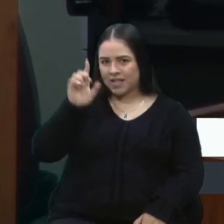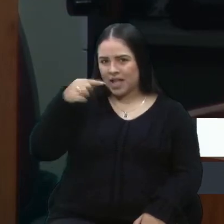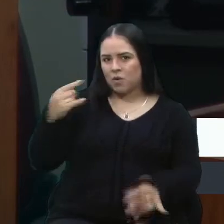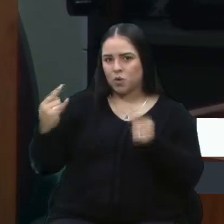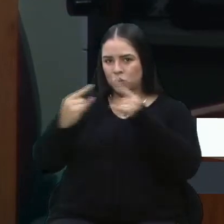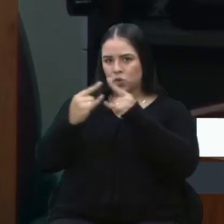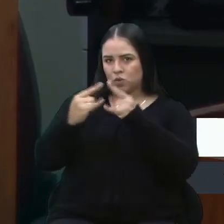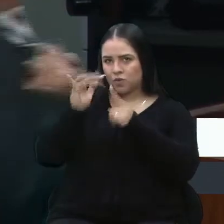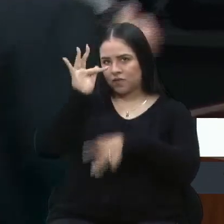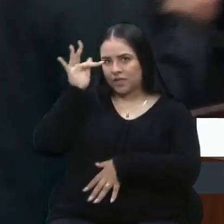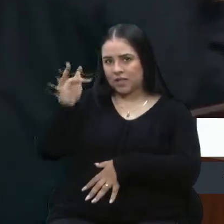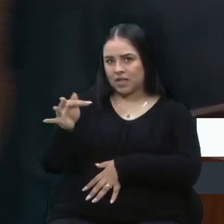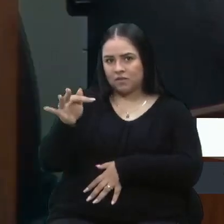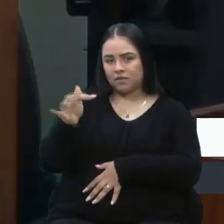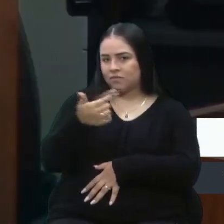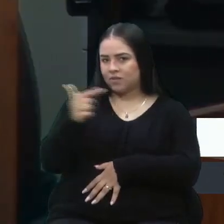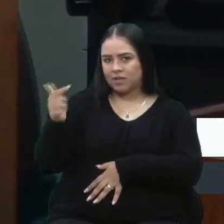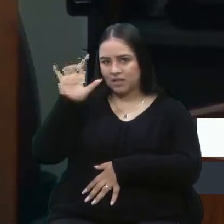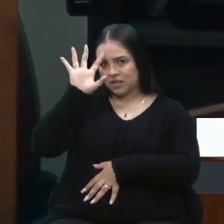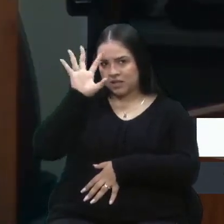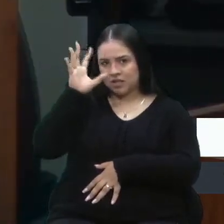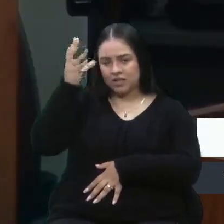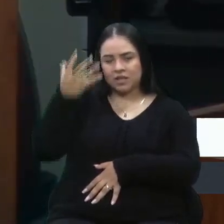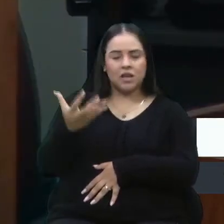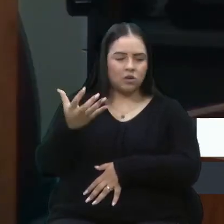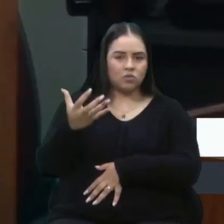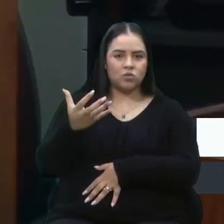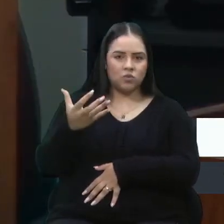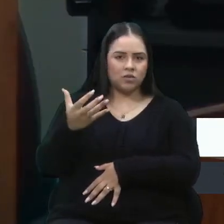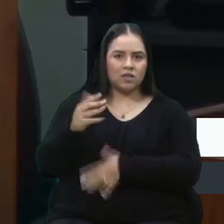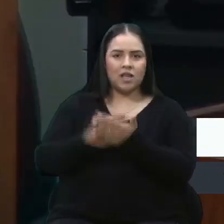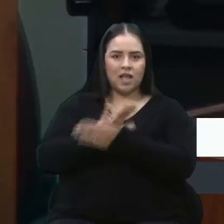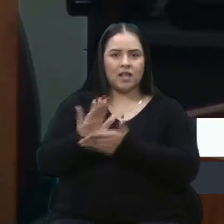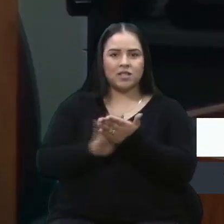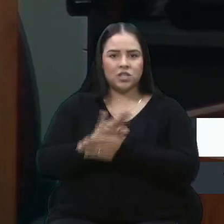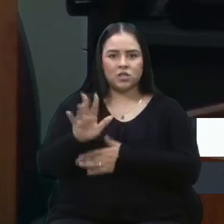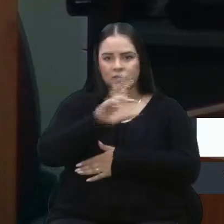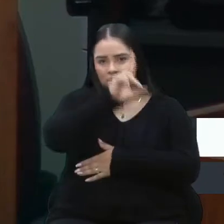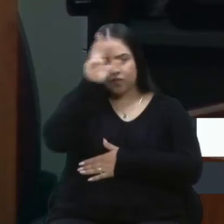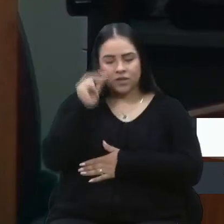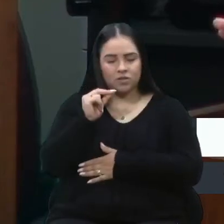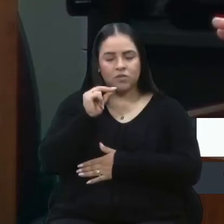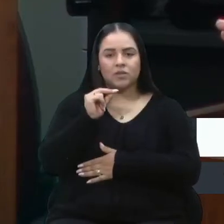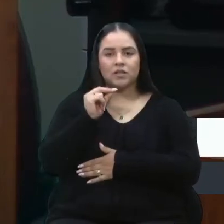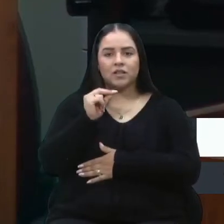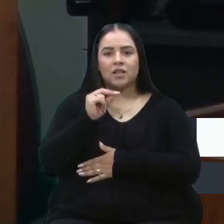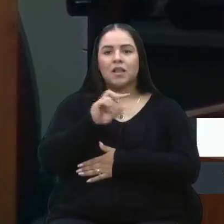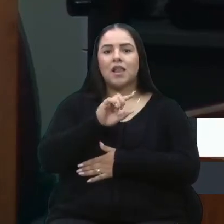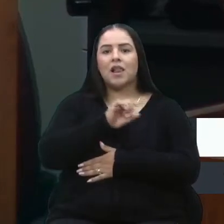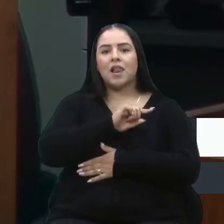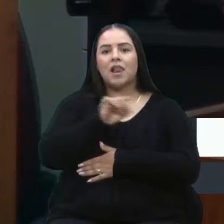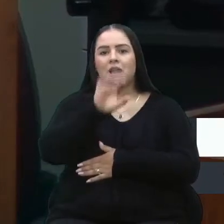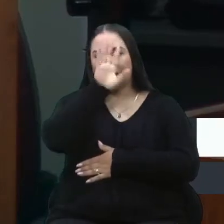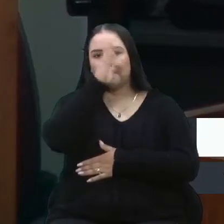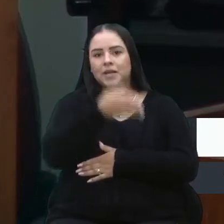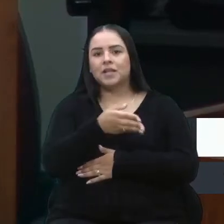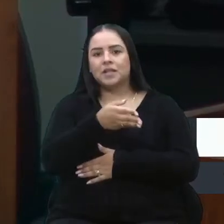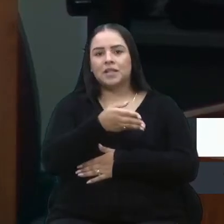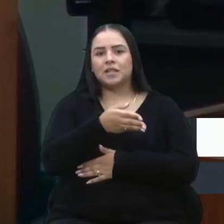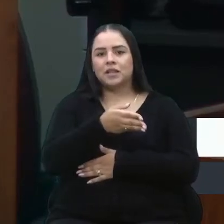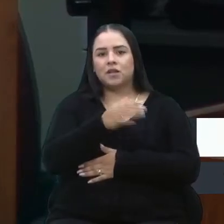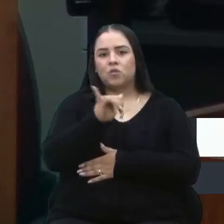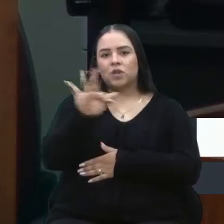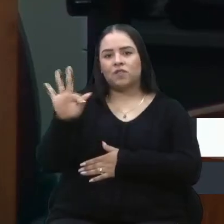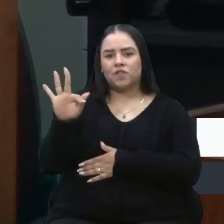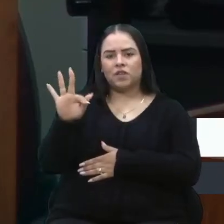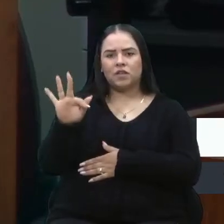E então lá não se compra decisão judicial lá não se cumpra decreto do prefeito lá não se comprei nada quem manda é o Instituto Federal Então as